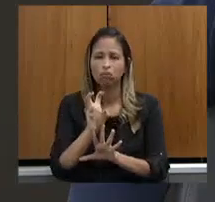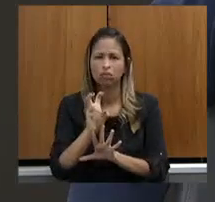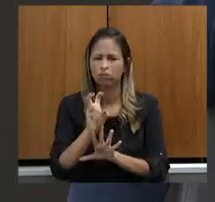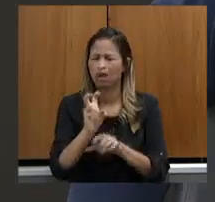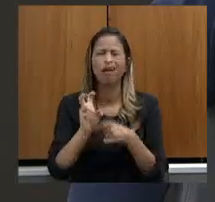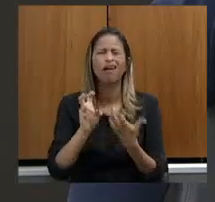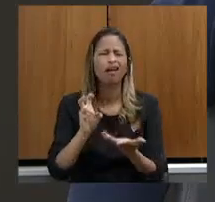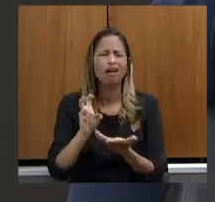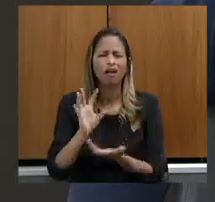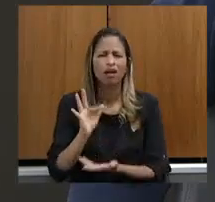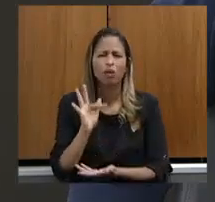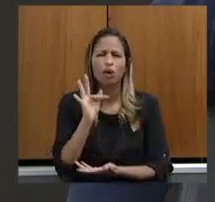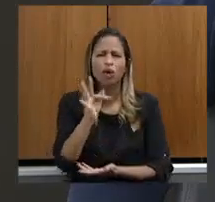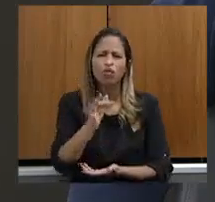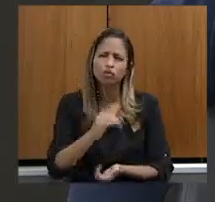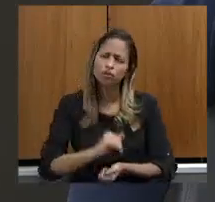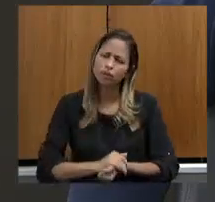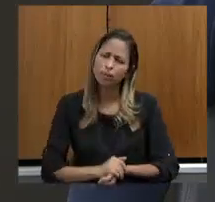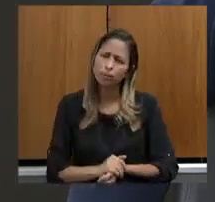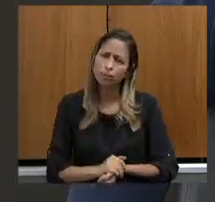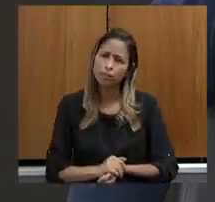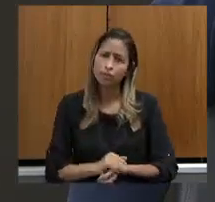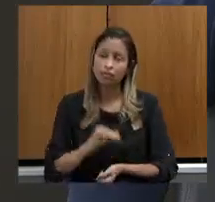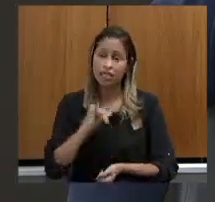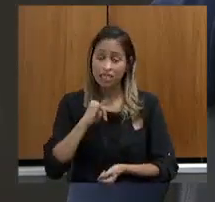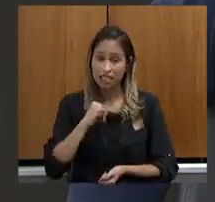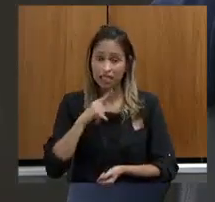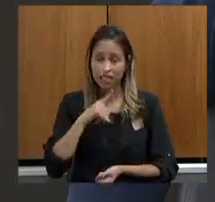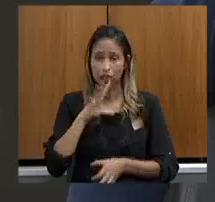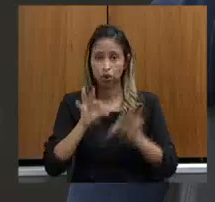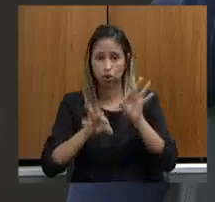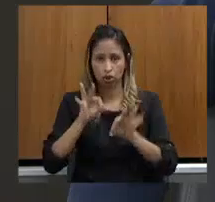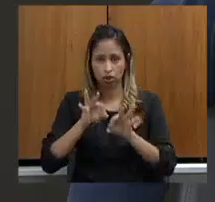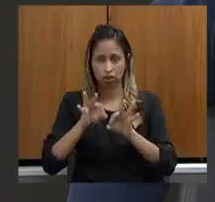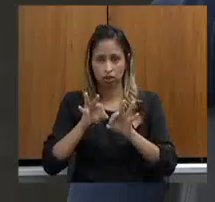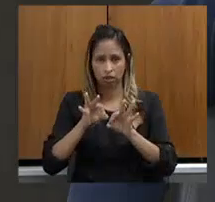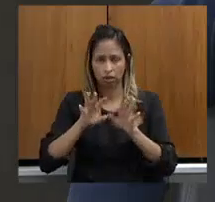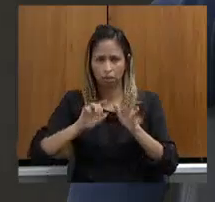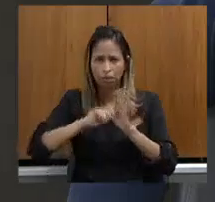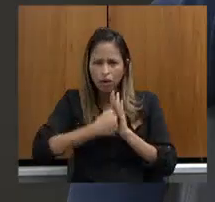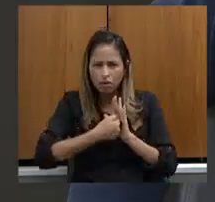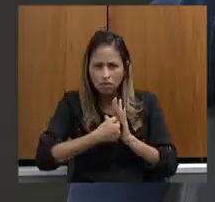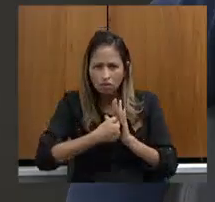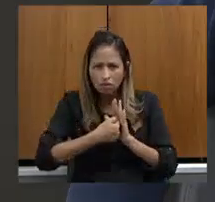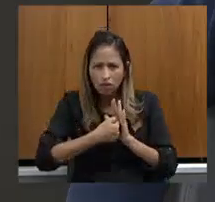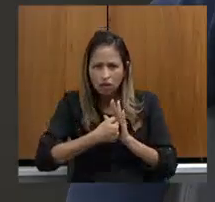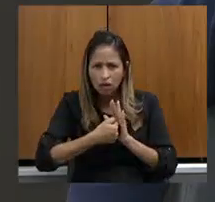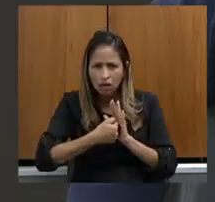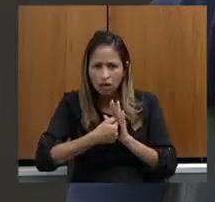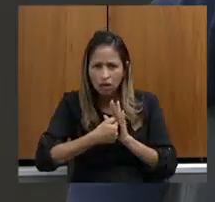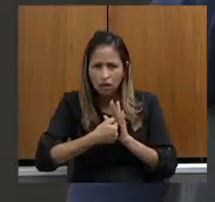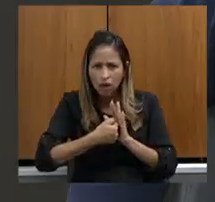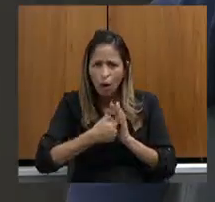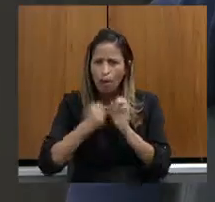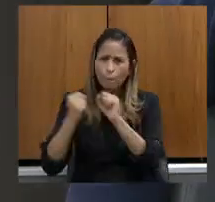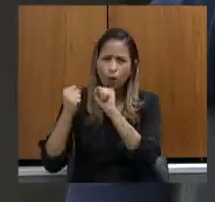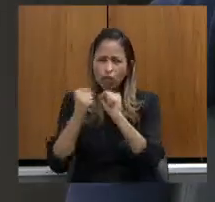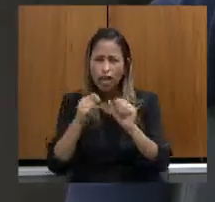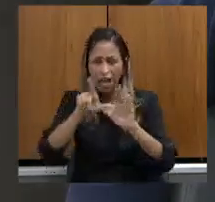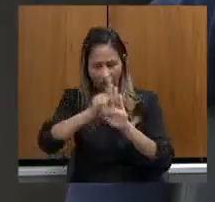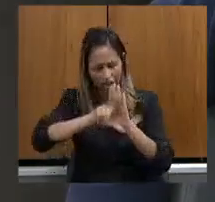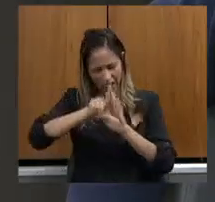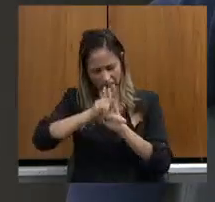no futuro porque se tá tudo na justiça podemos fechar podemos fechar Poder Legislativo